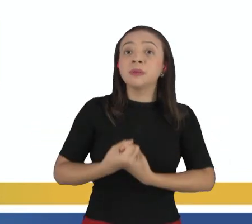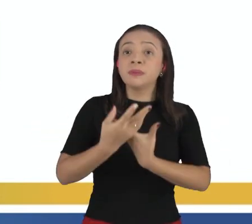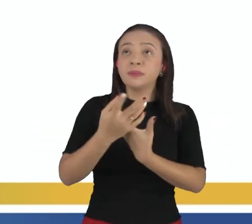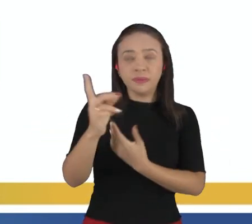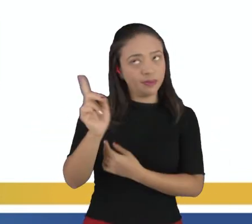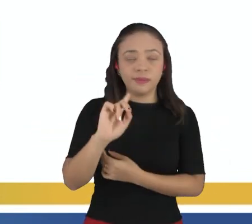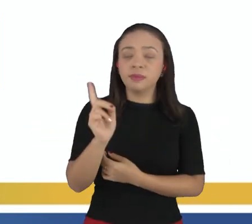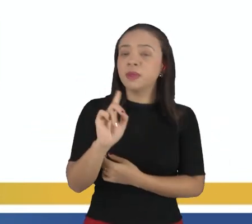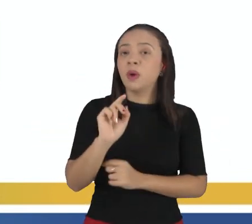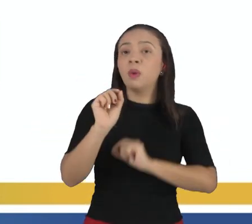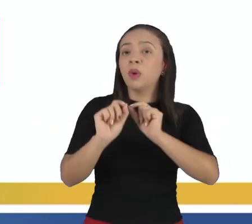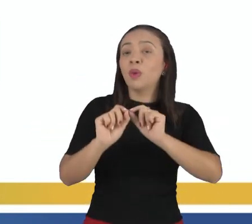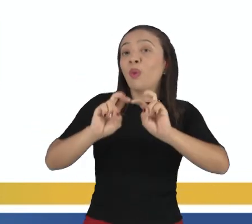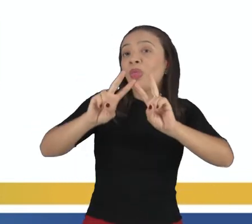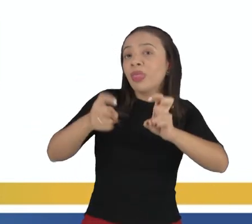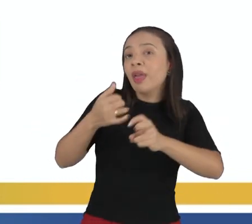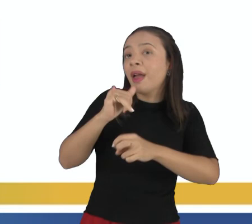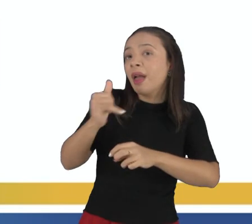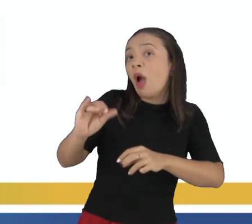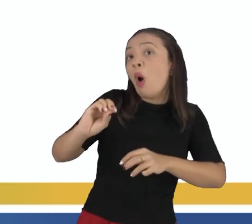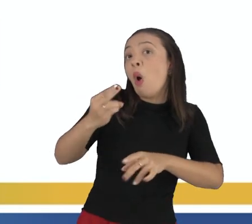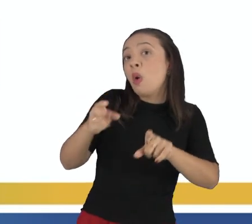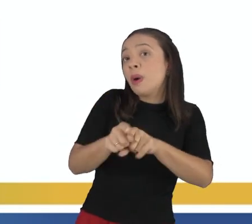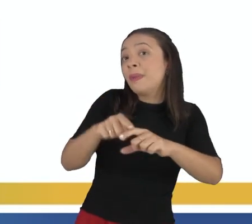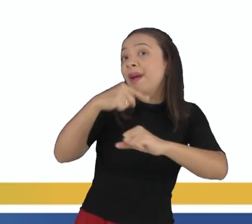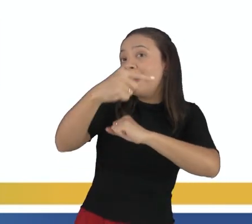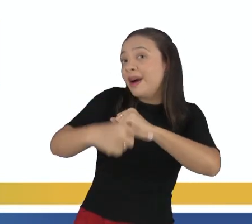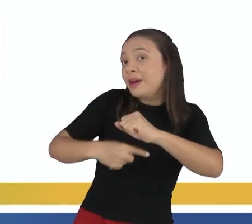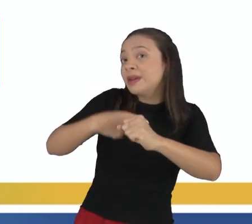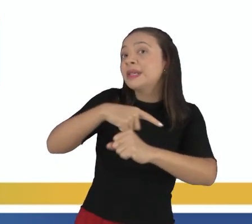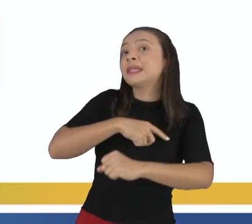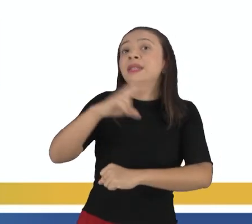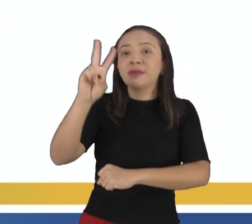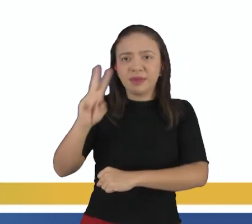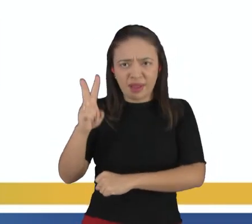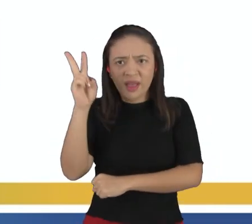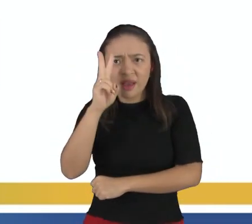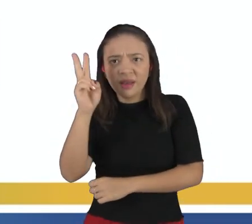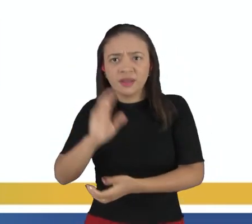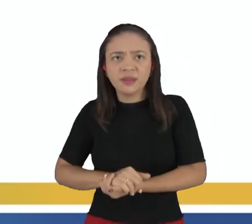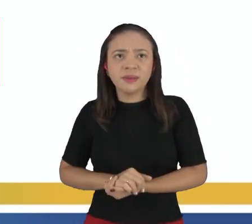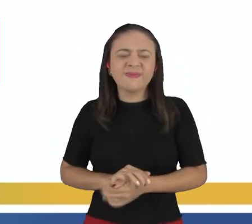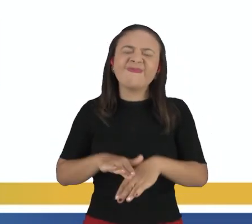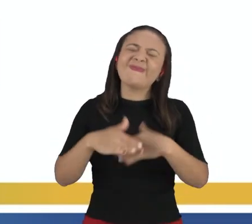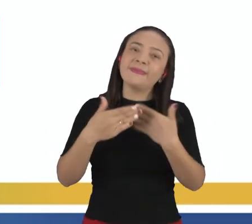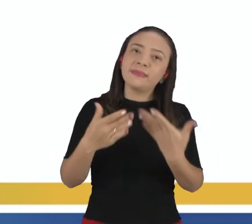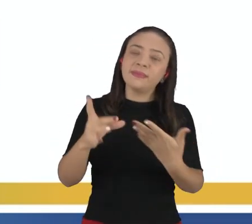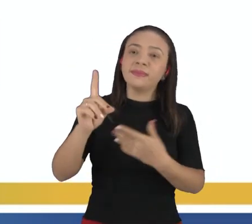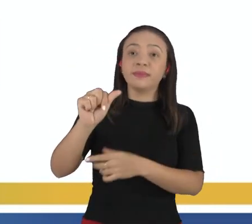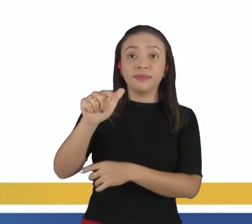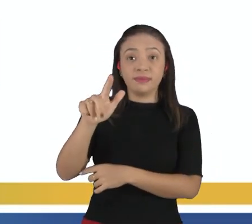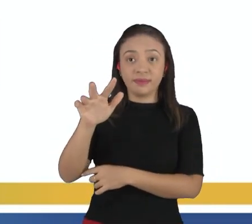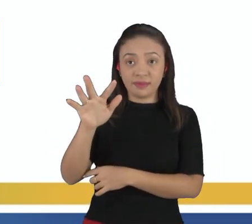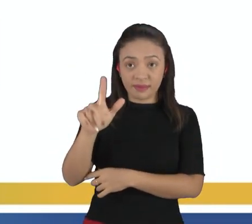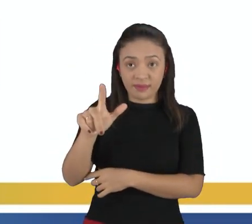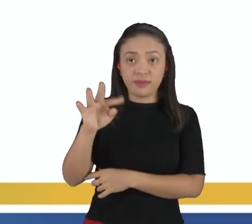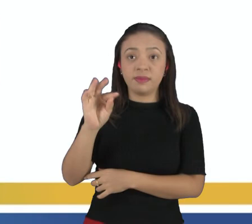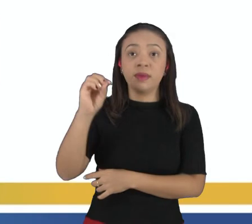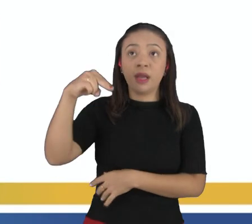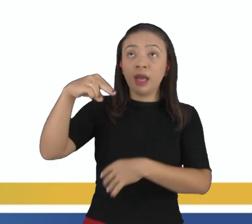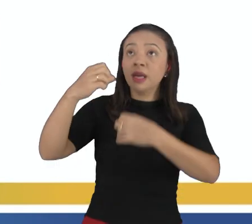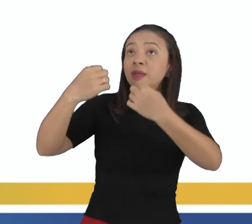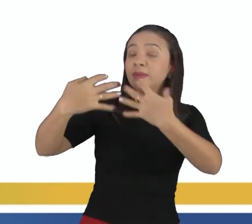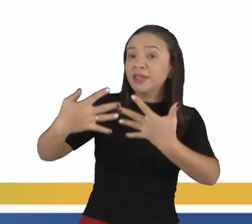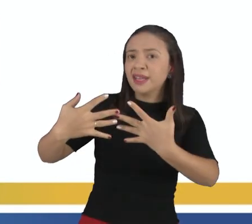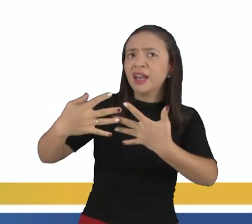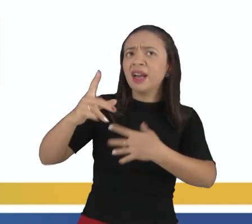sobre energia ou sobre átomo quantizado. Para relembrar, Dalton vai dizer que o átomo é uma esfera